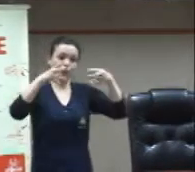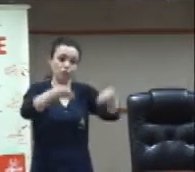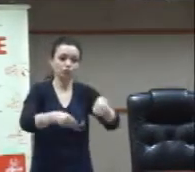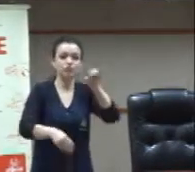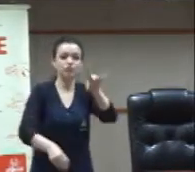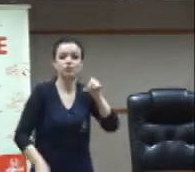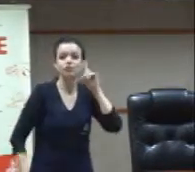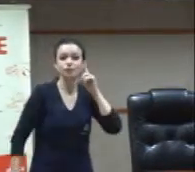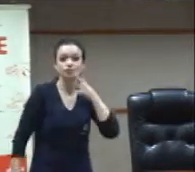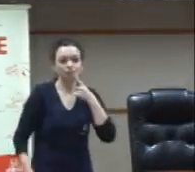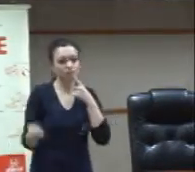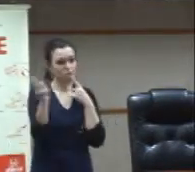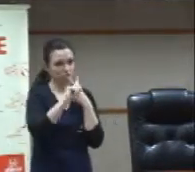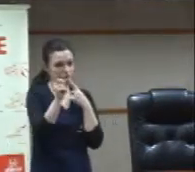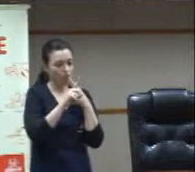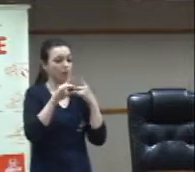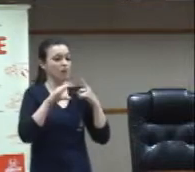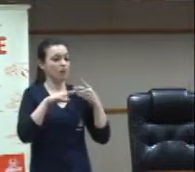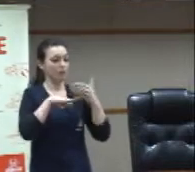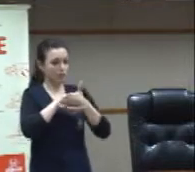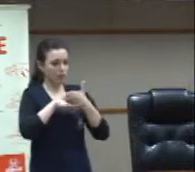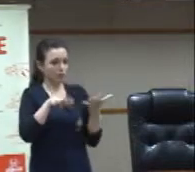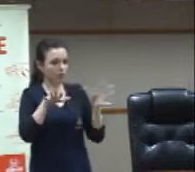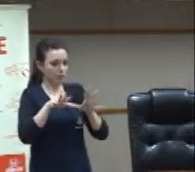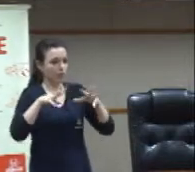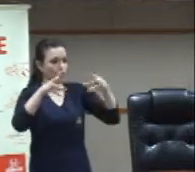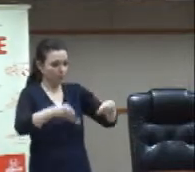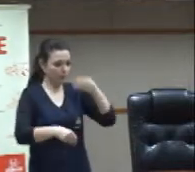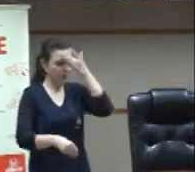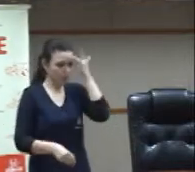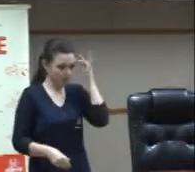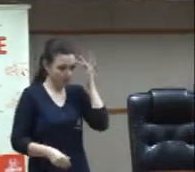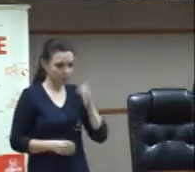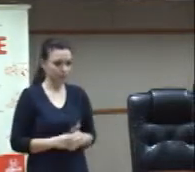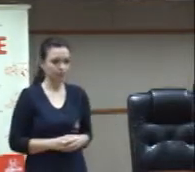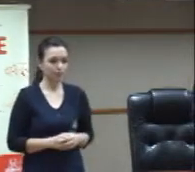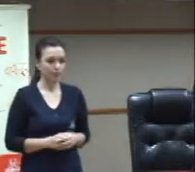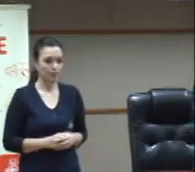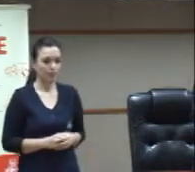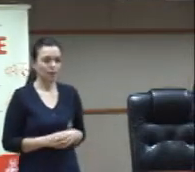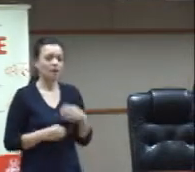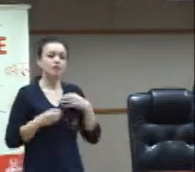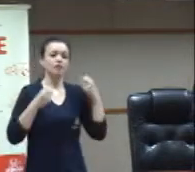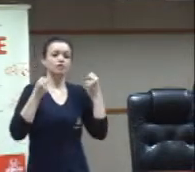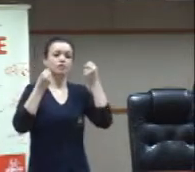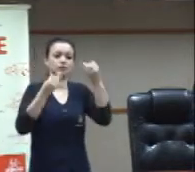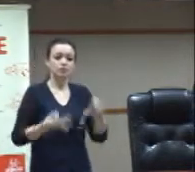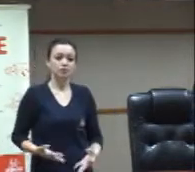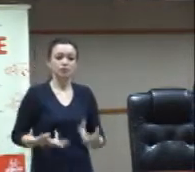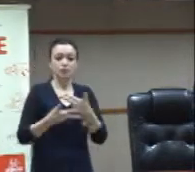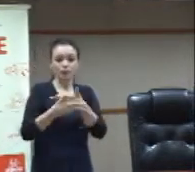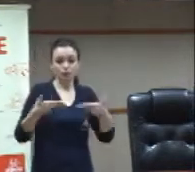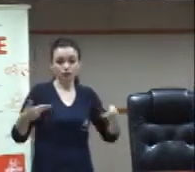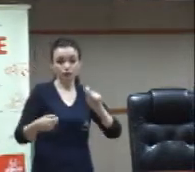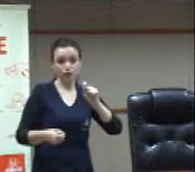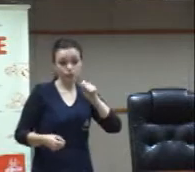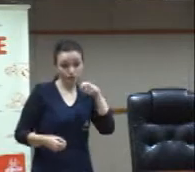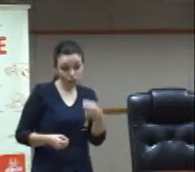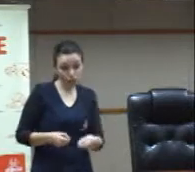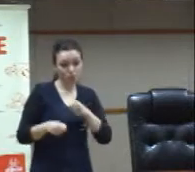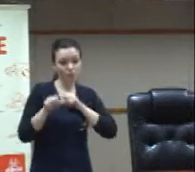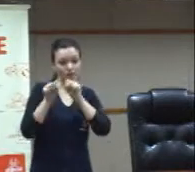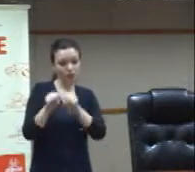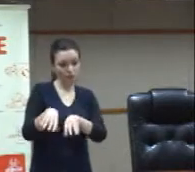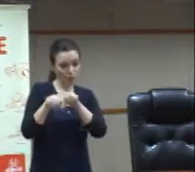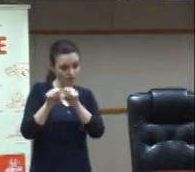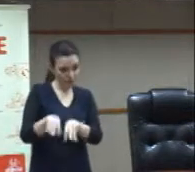pessoas surdas, mas para todas as pessoas. Eu vou falar alguma coisa para vocês sobre a educação de pessoas